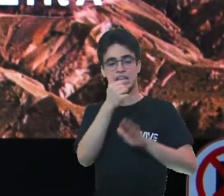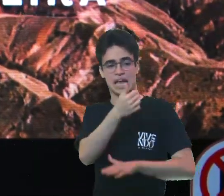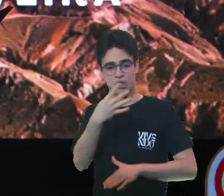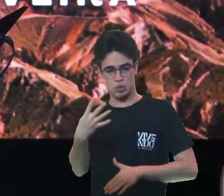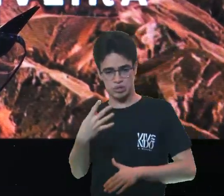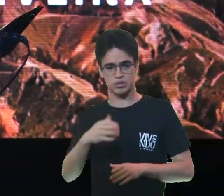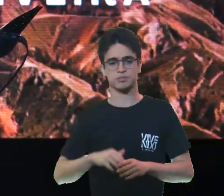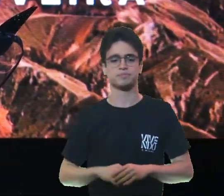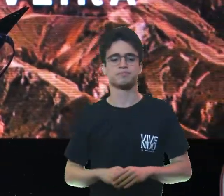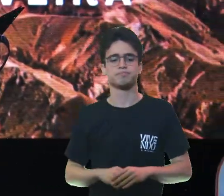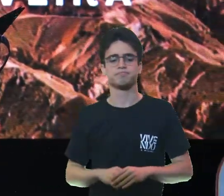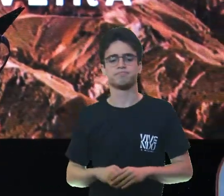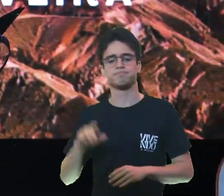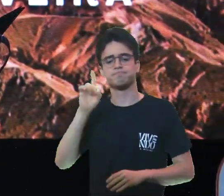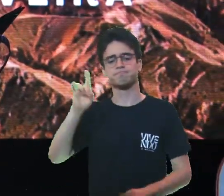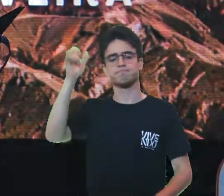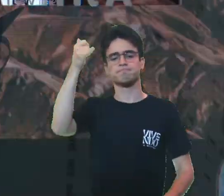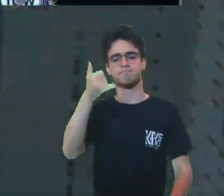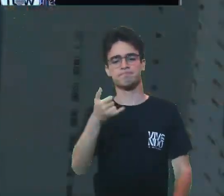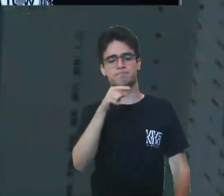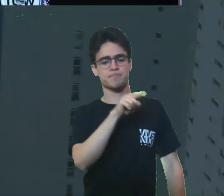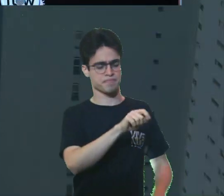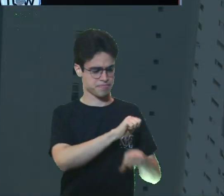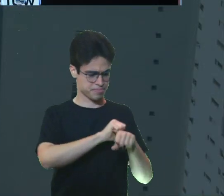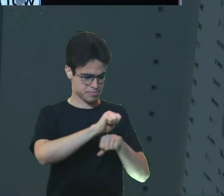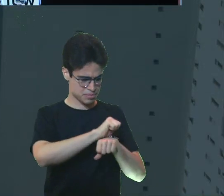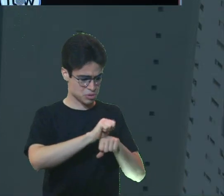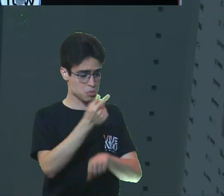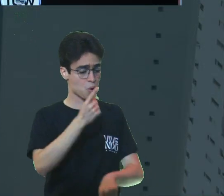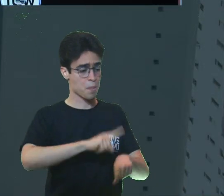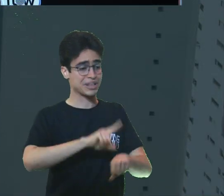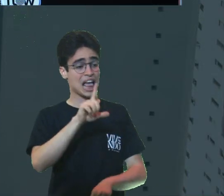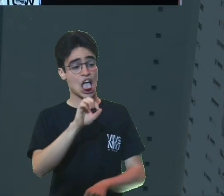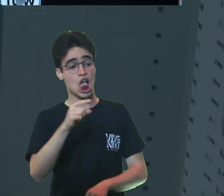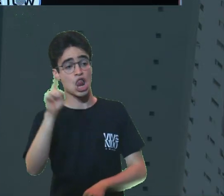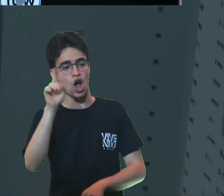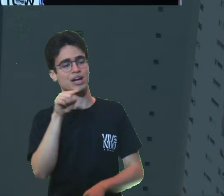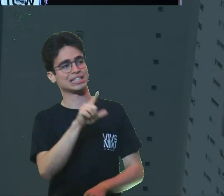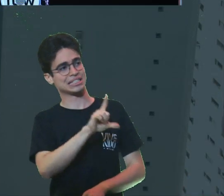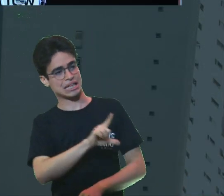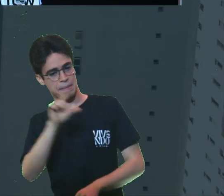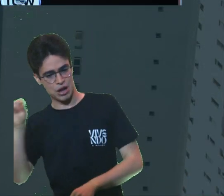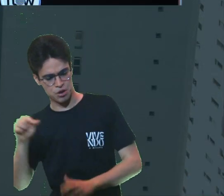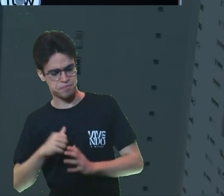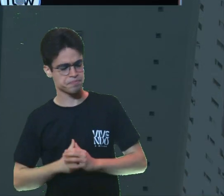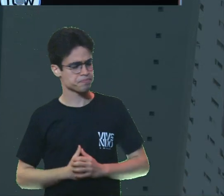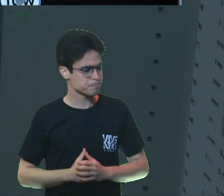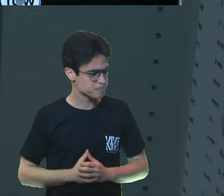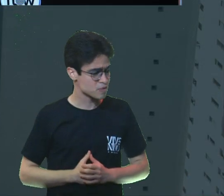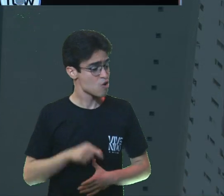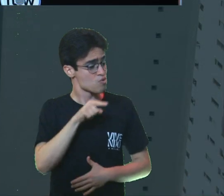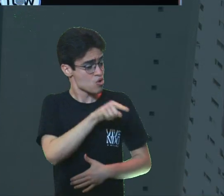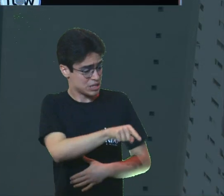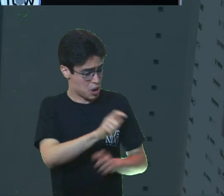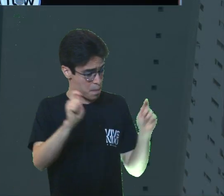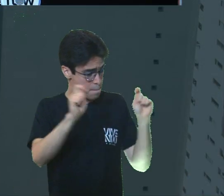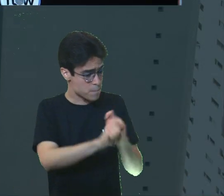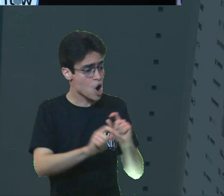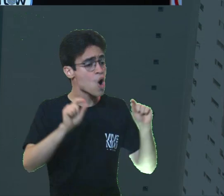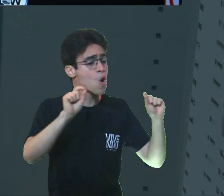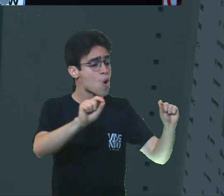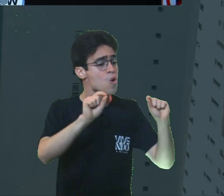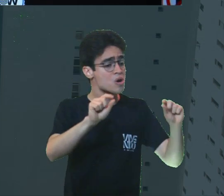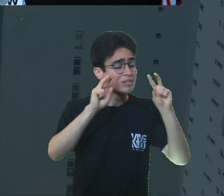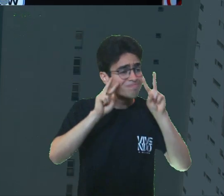Gênesis 13. Disse o Senhor a Abraão, depois que Ló se separou dele: ergue os olhos